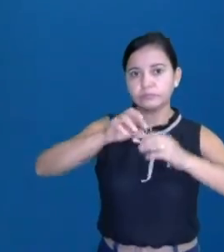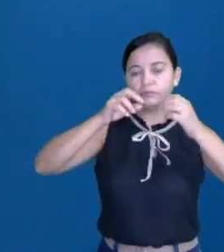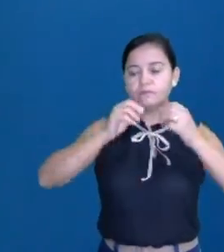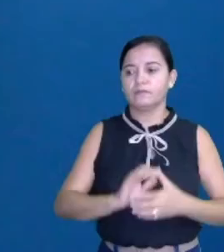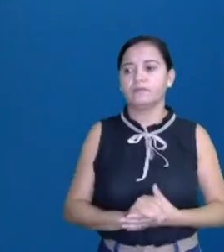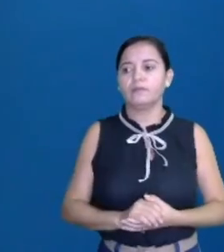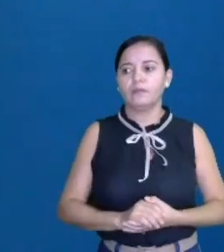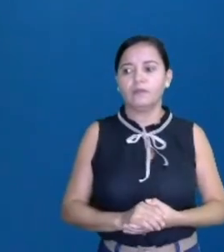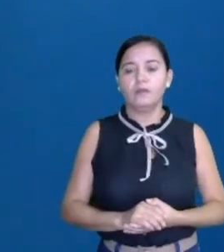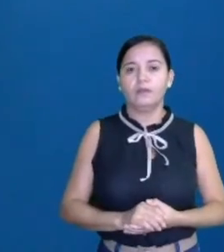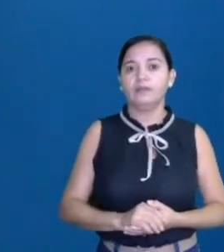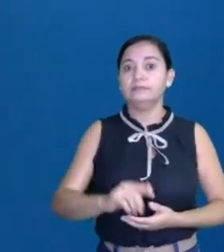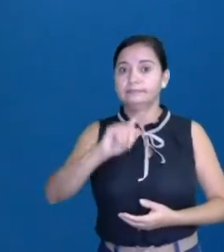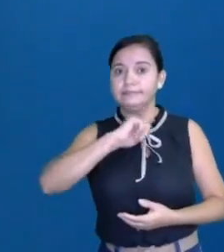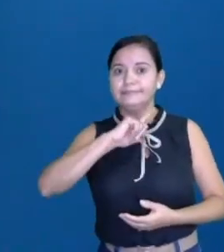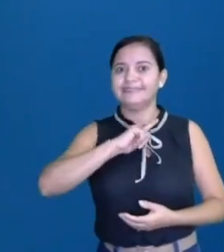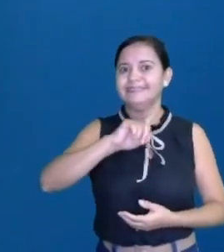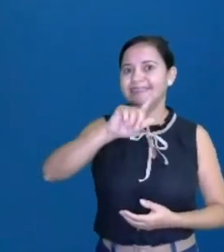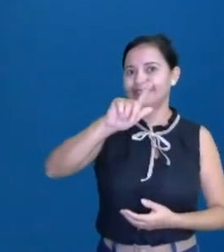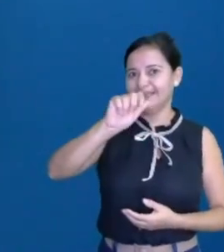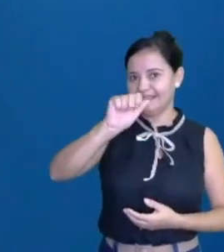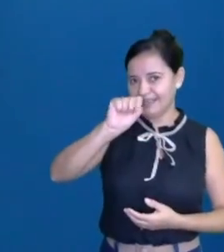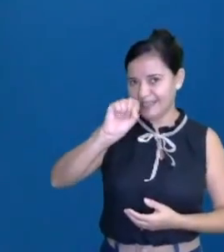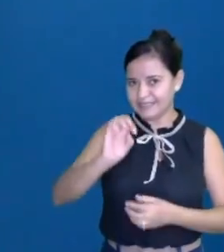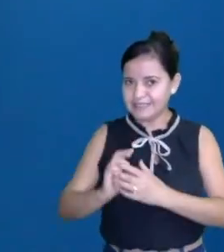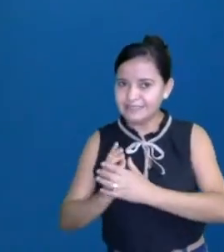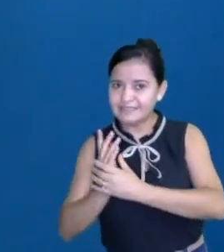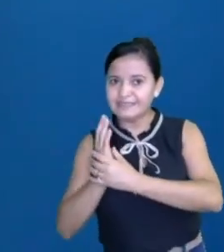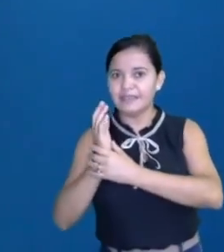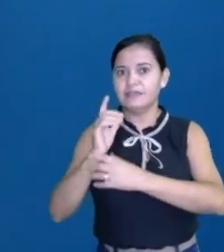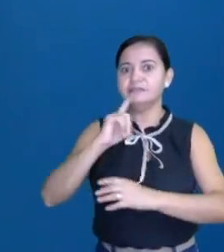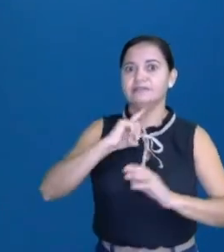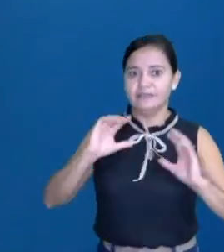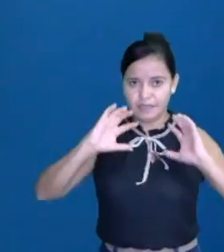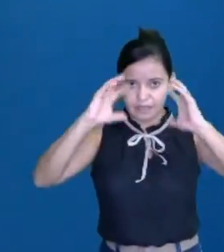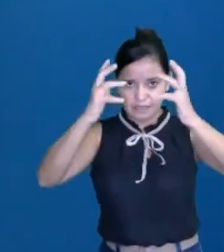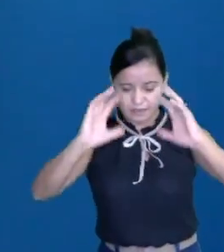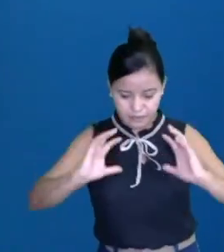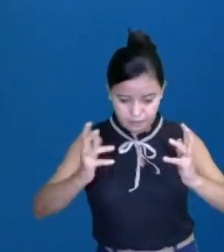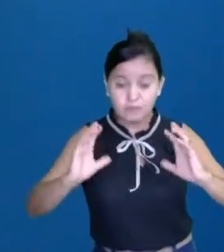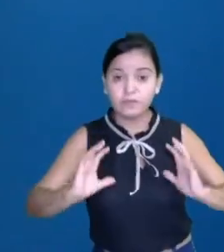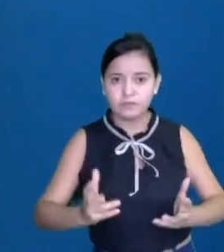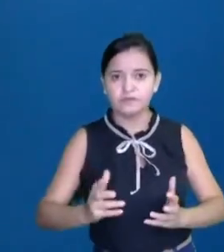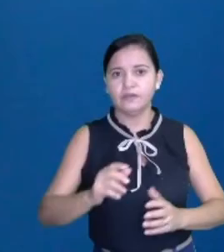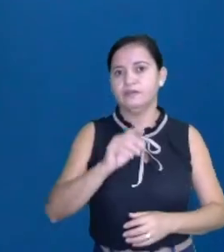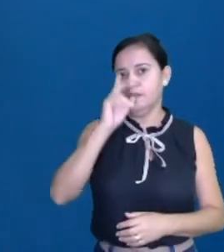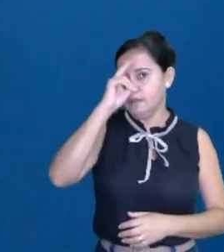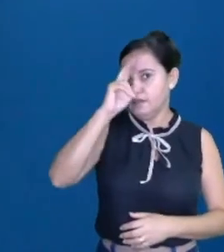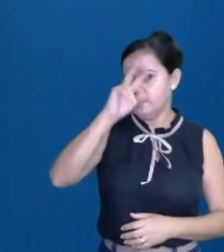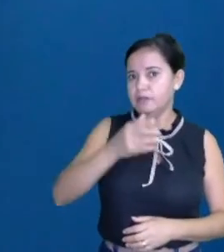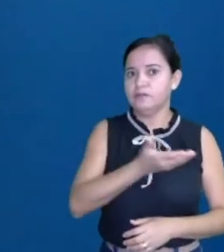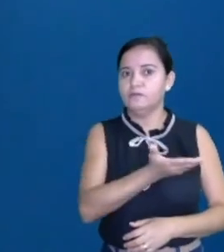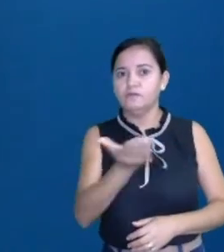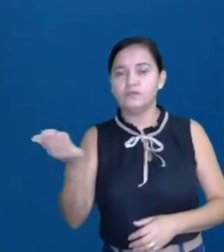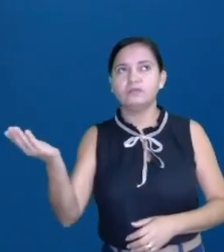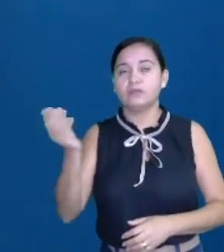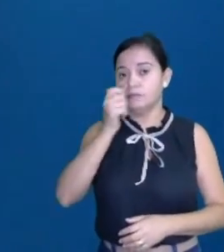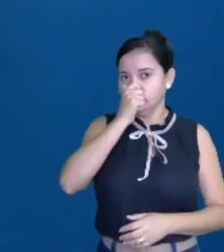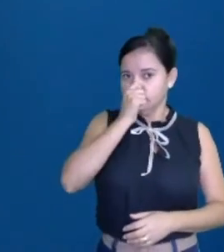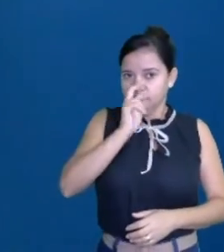chamados, dos gases, né, que tem na nossa atmosfera. Lembrando a você, a composição do